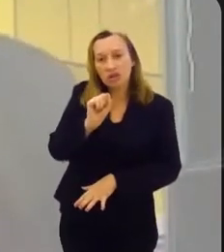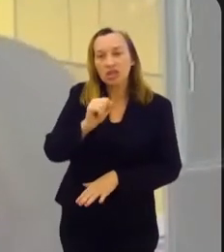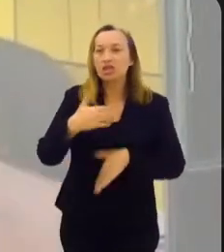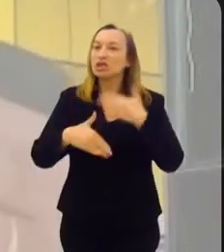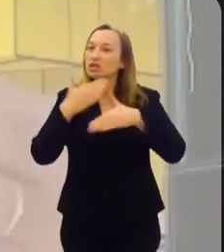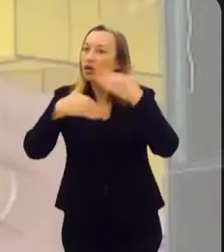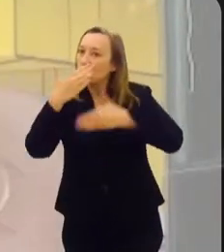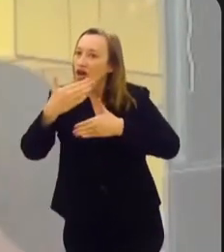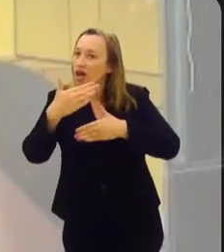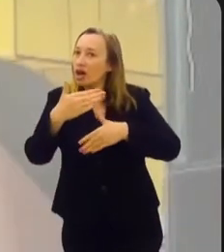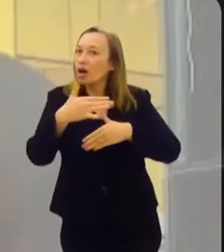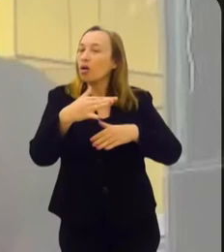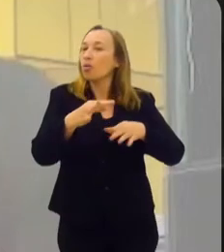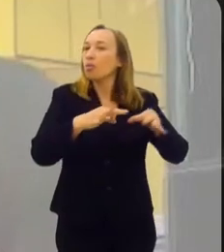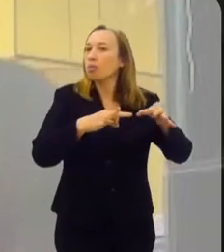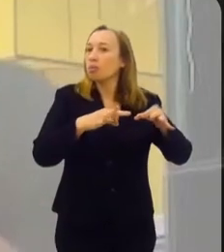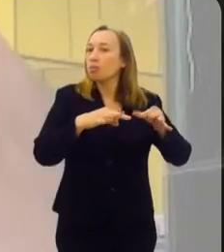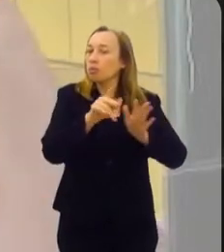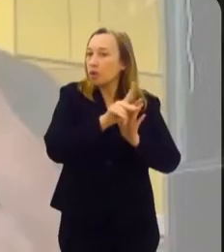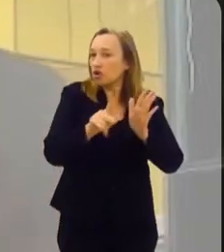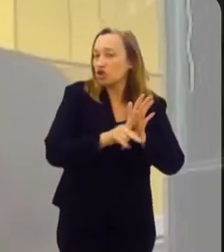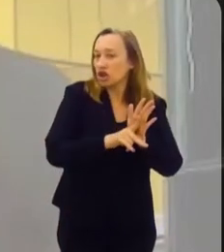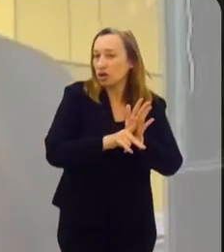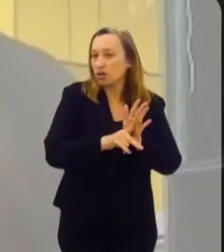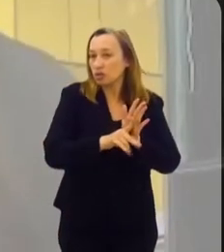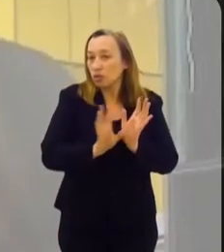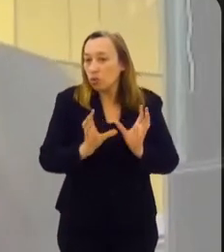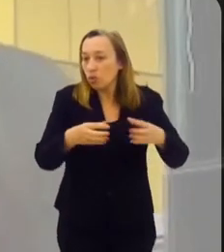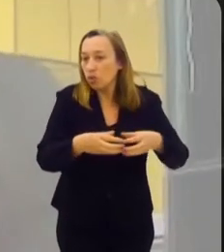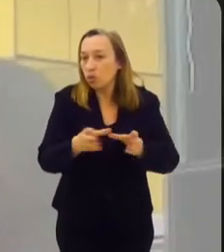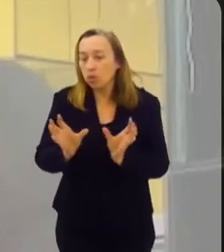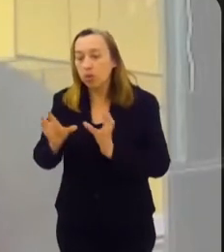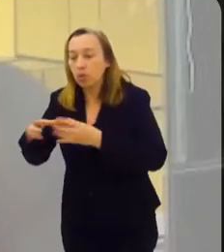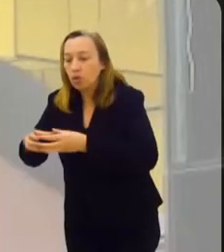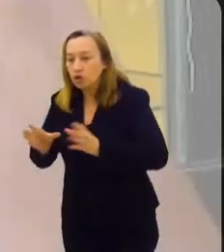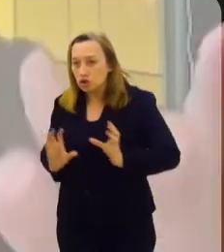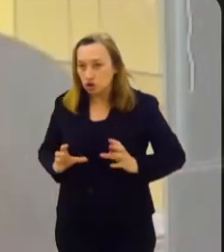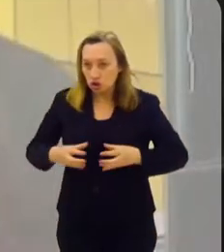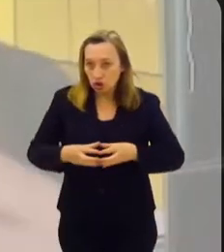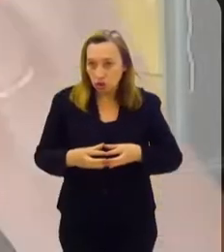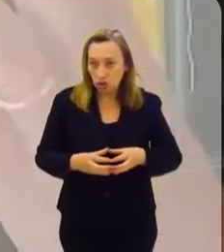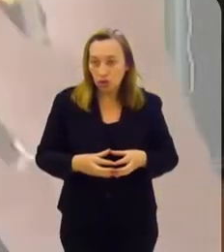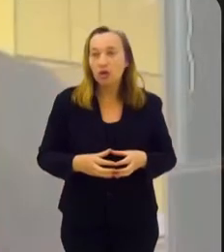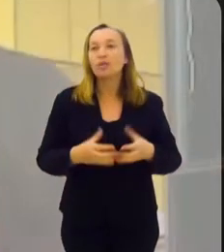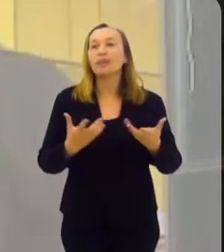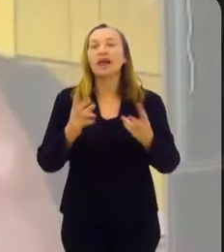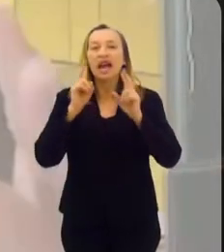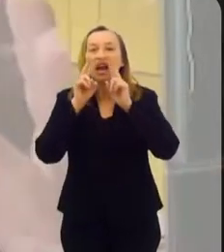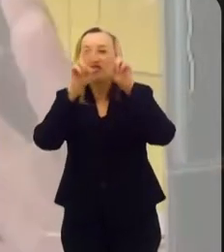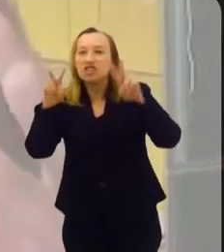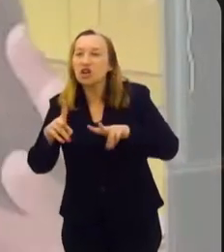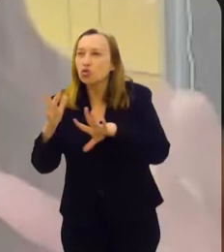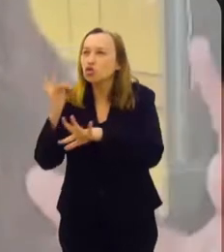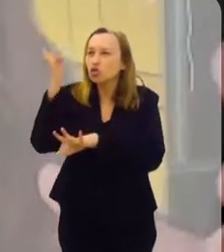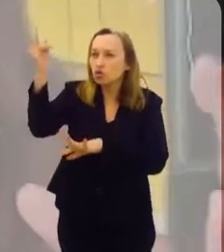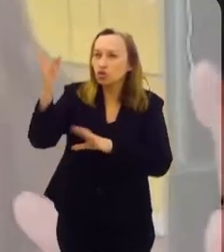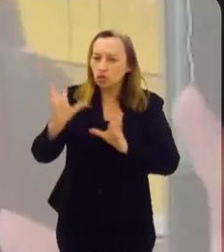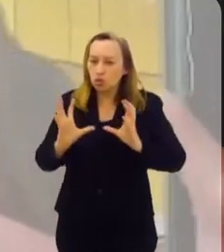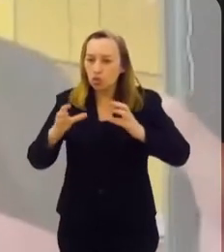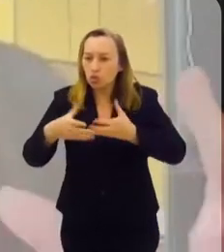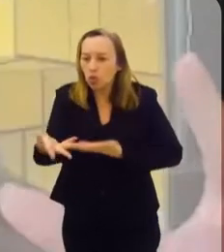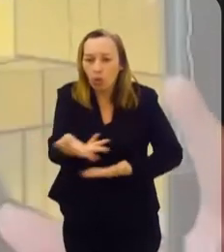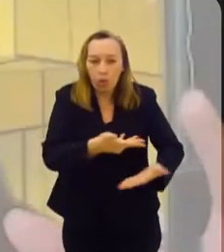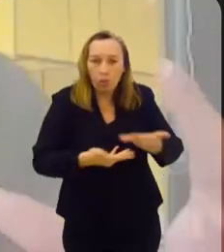conseguir desenvolver projetos colaborativos, e aí projetos coletivos, colaborativos, aquela visão de